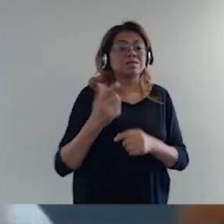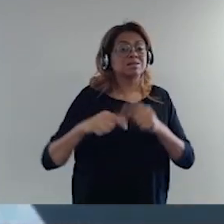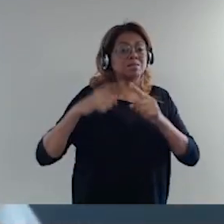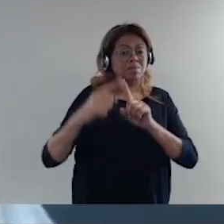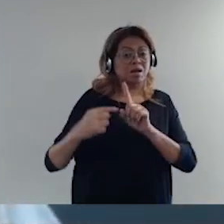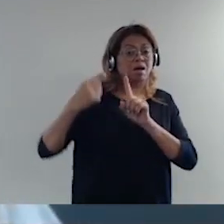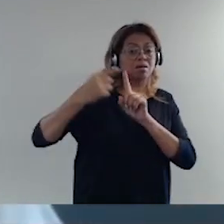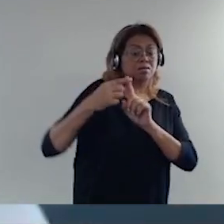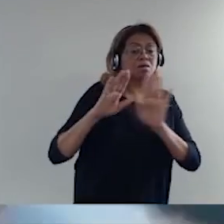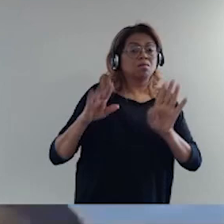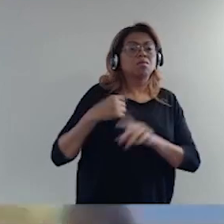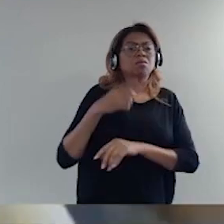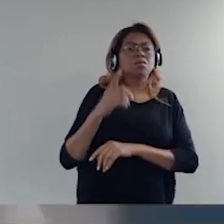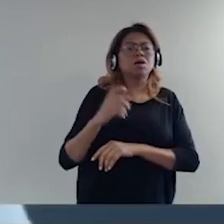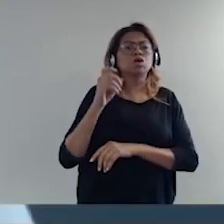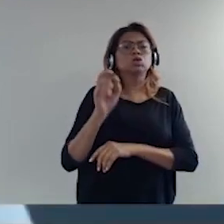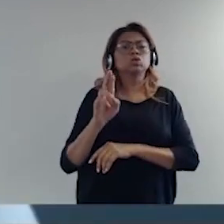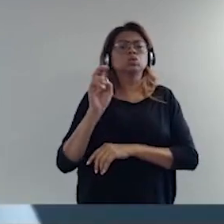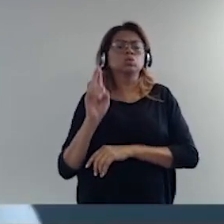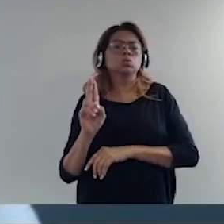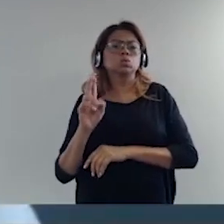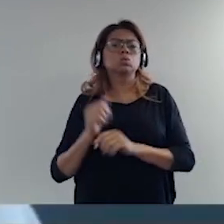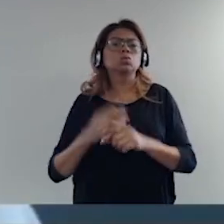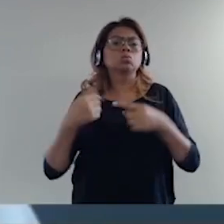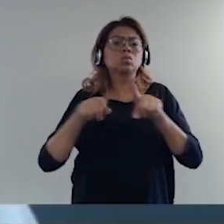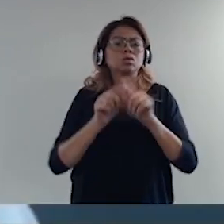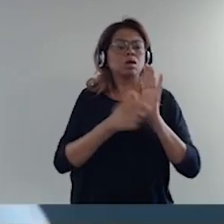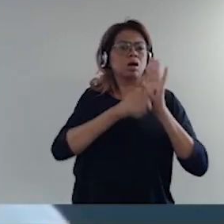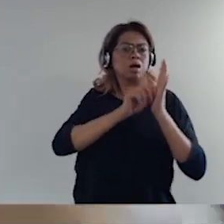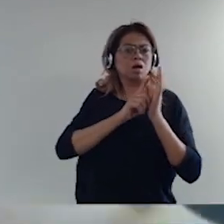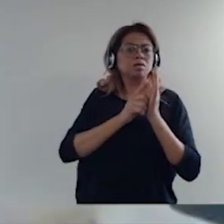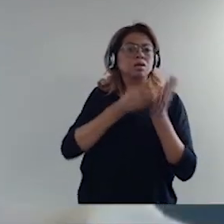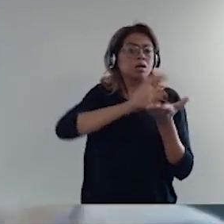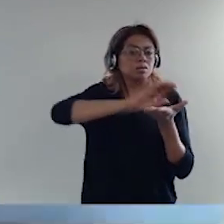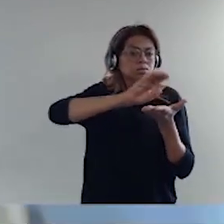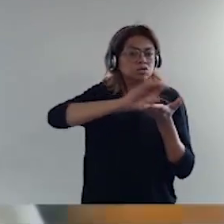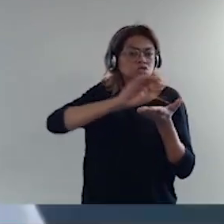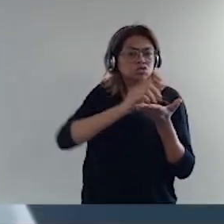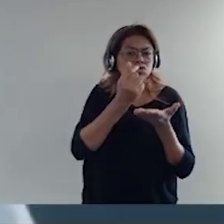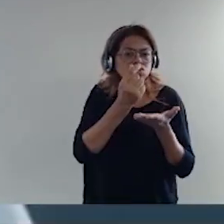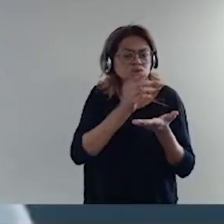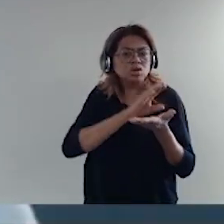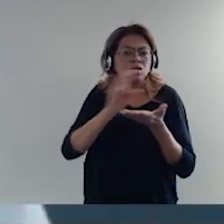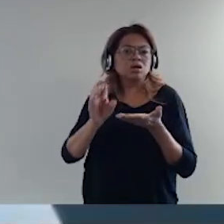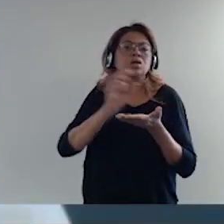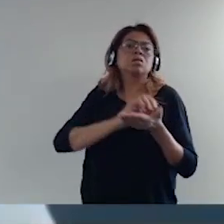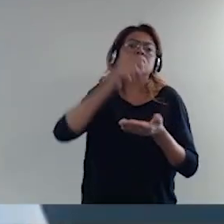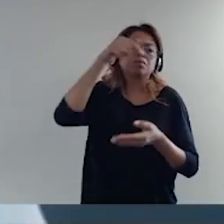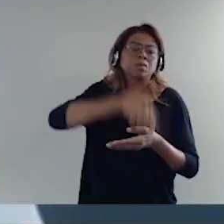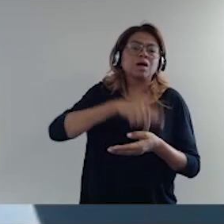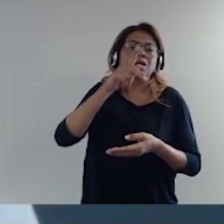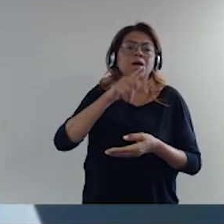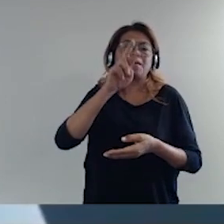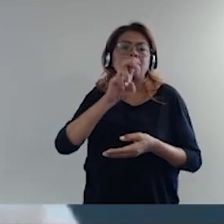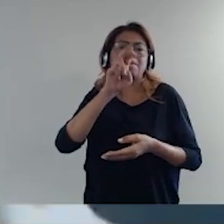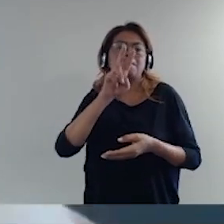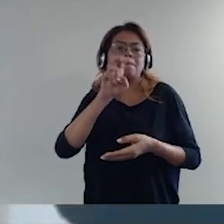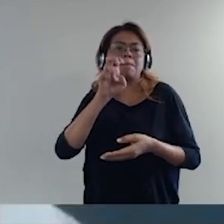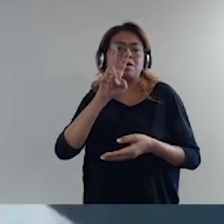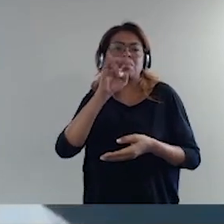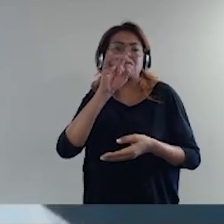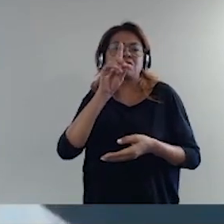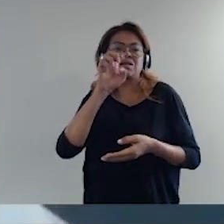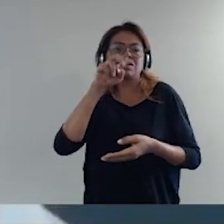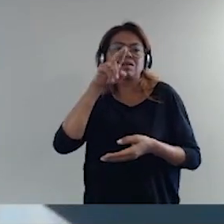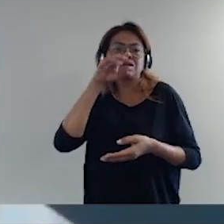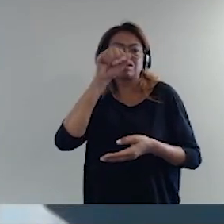A DRU. Desvincularam receitas da Previdência porque ela explodia em recursos. Hoje, ela